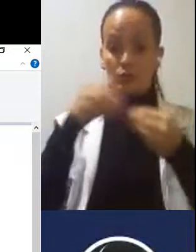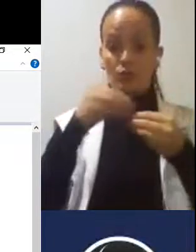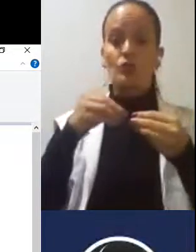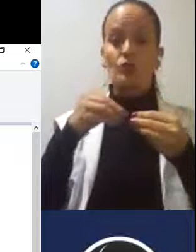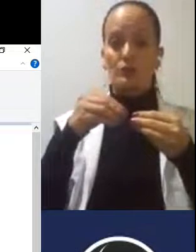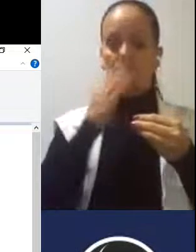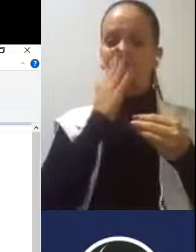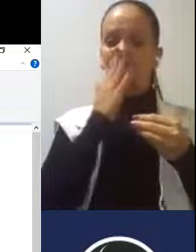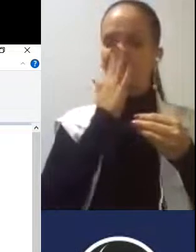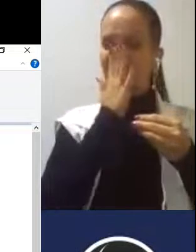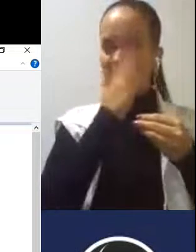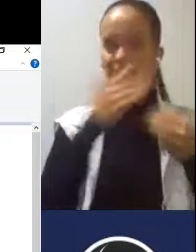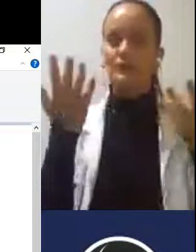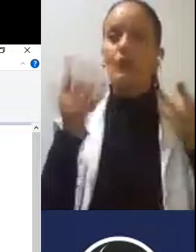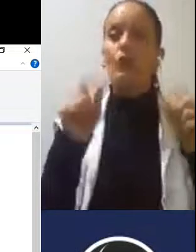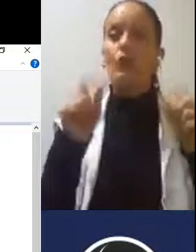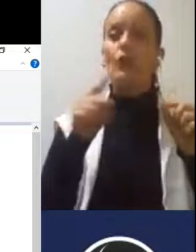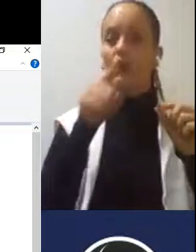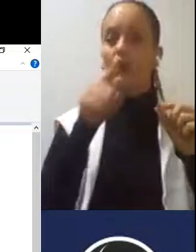aqui, ó.